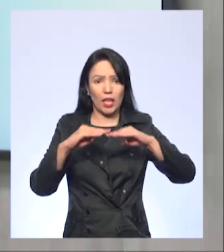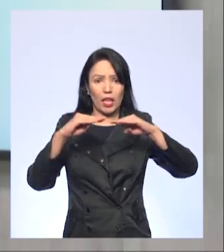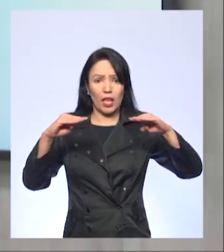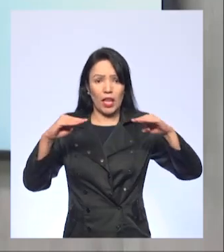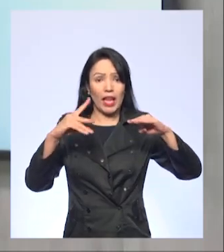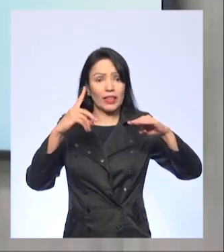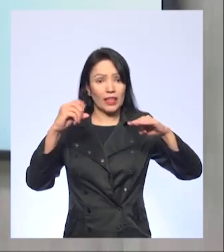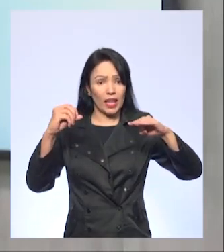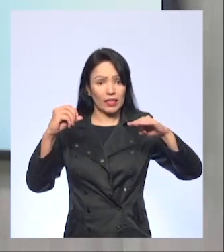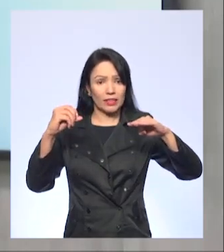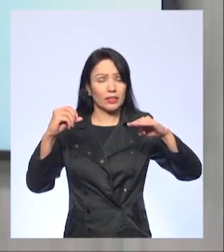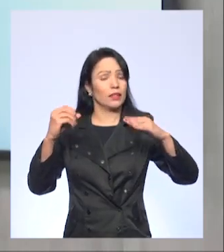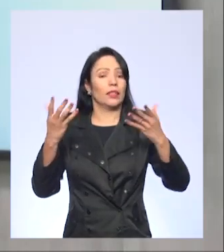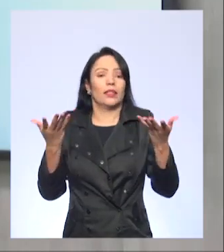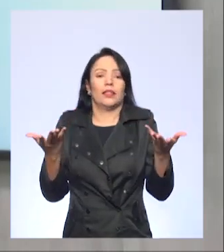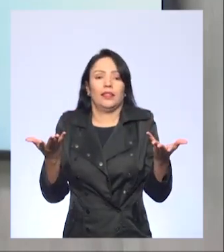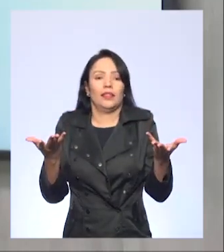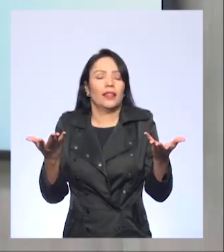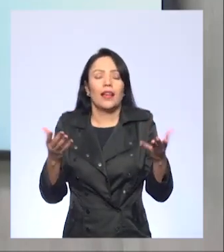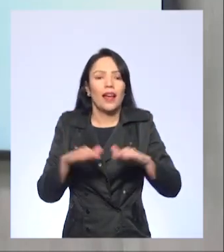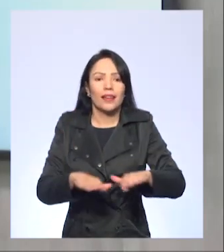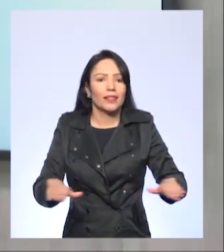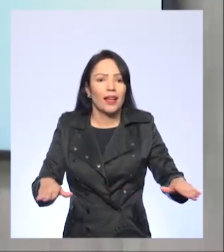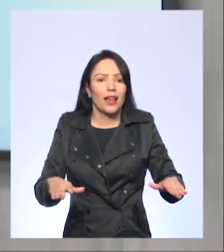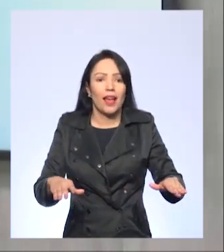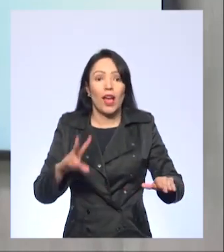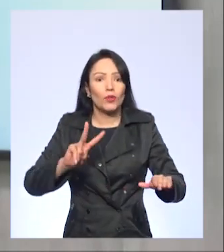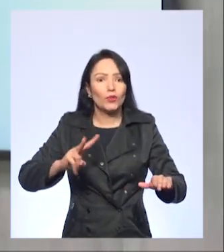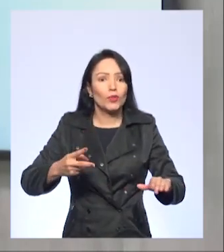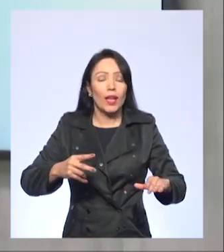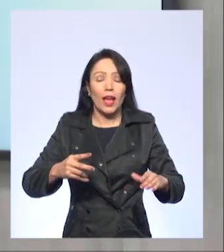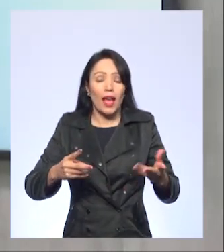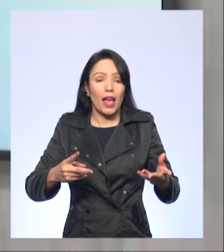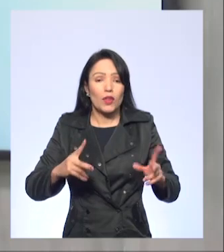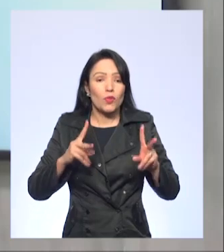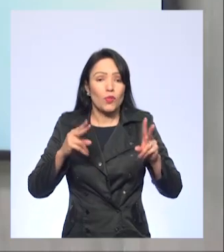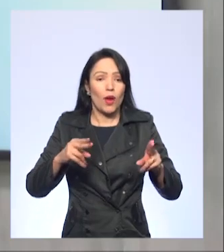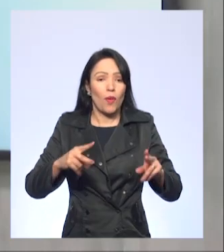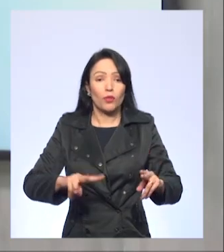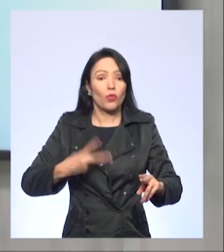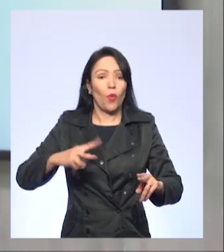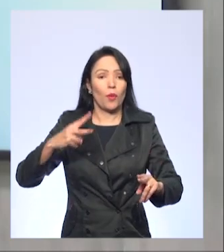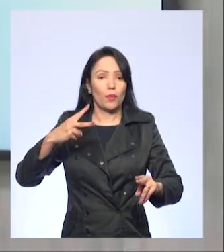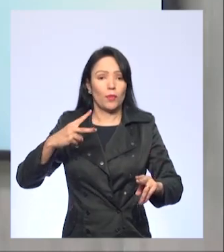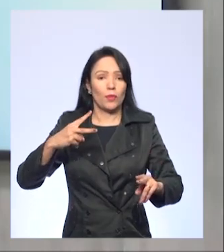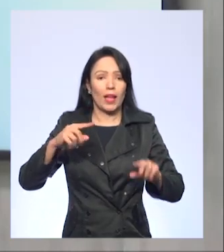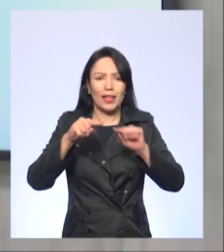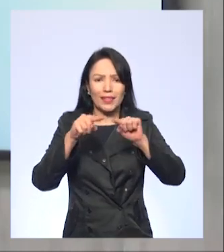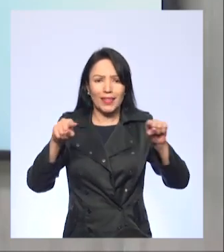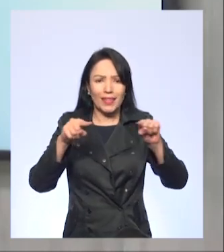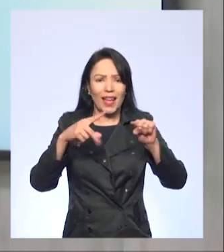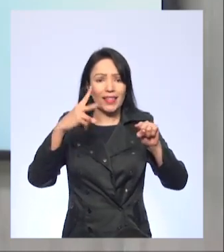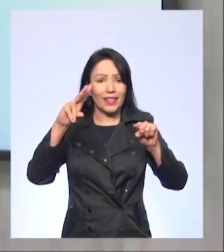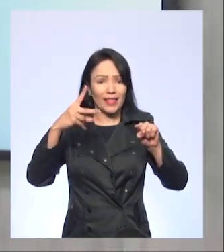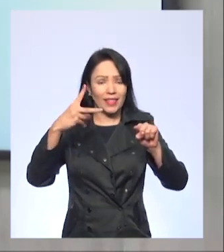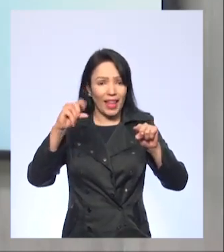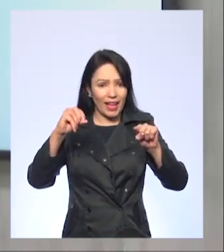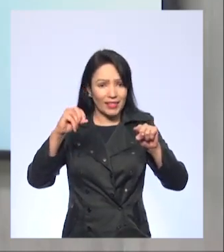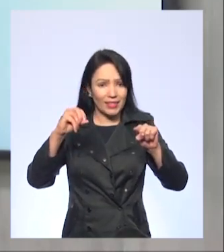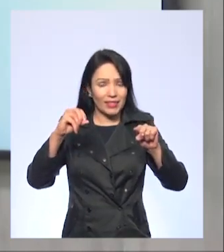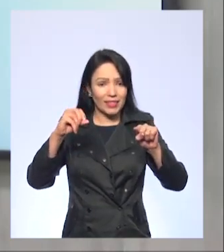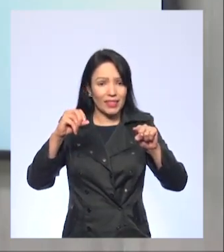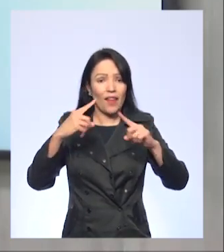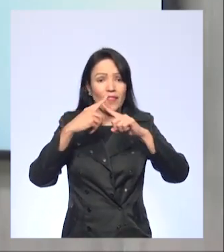é 10, repare, a base do grandão é o dobro da pequenininha. Acabou. A proporção que existe entre a